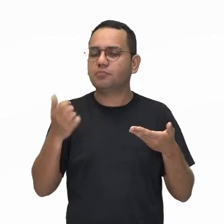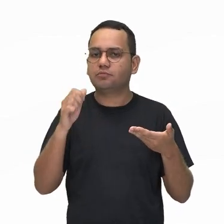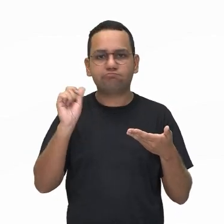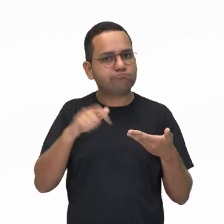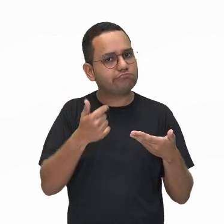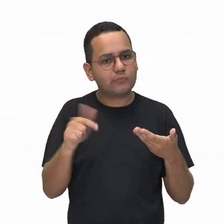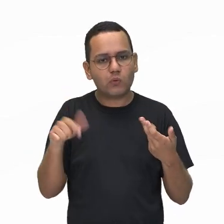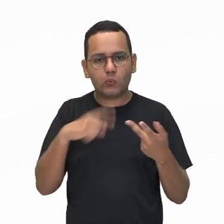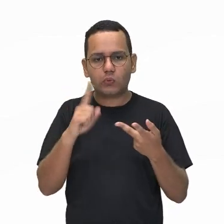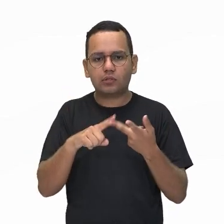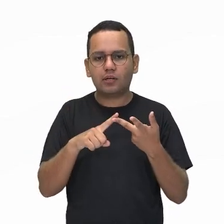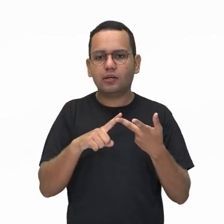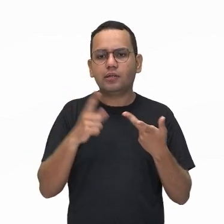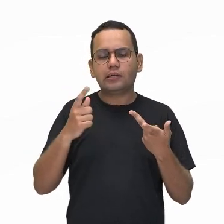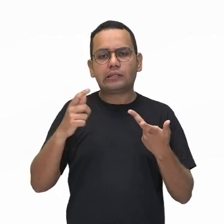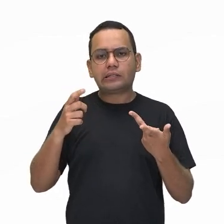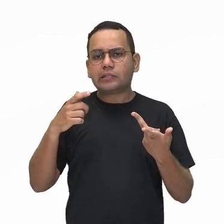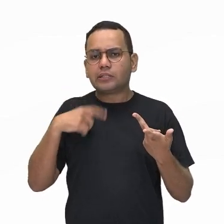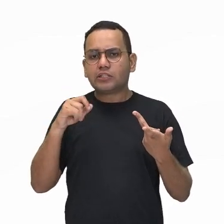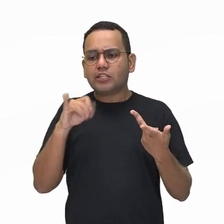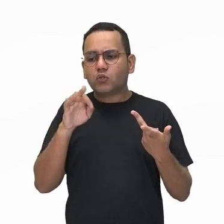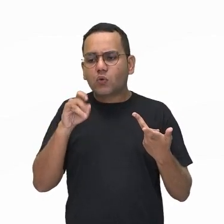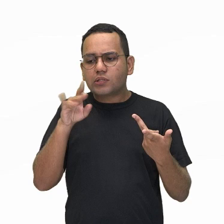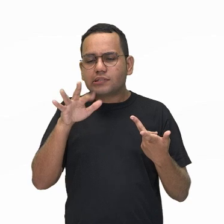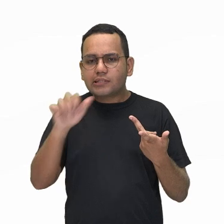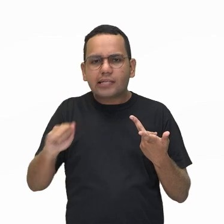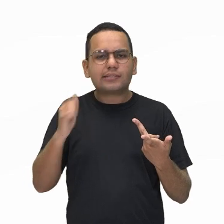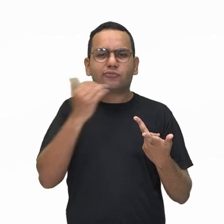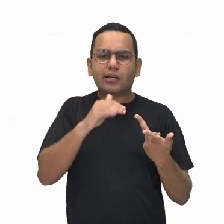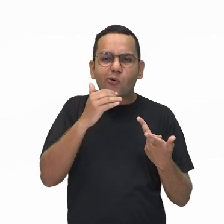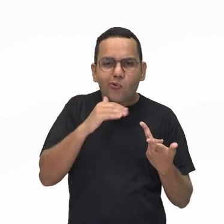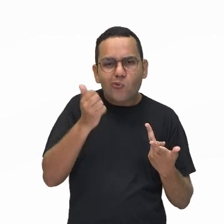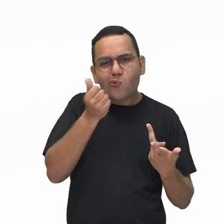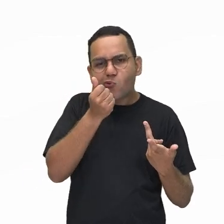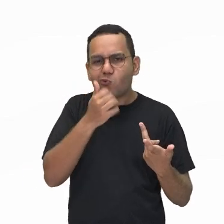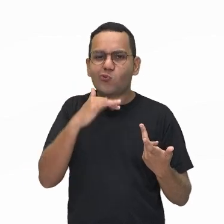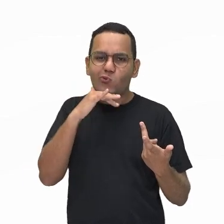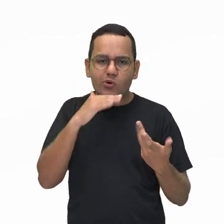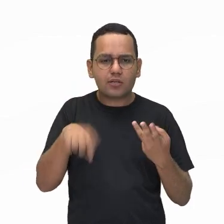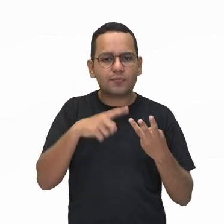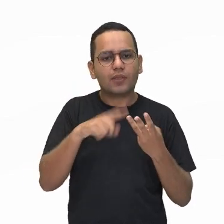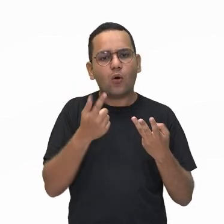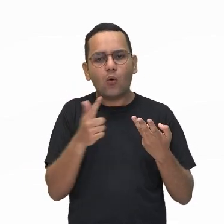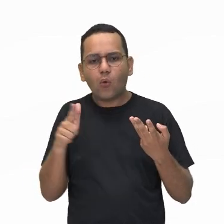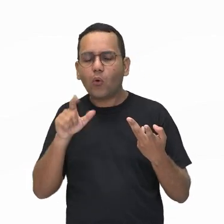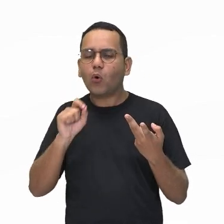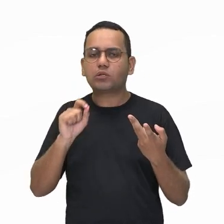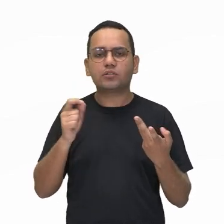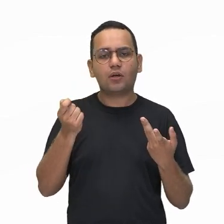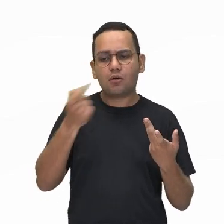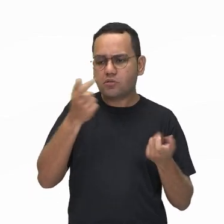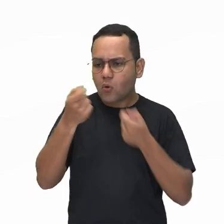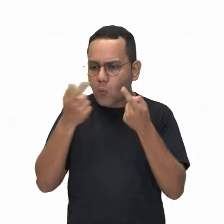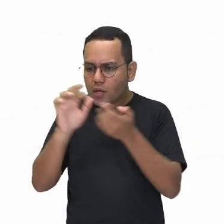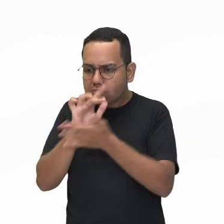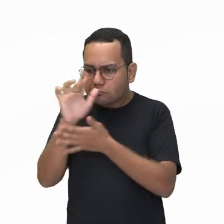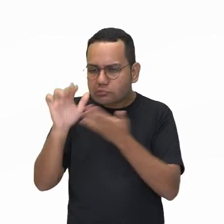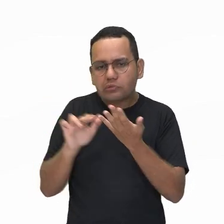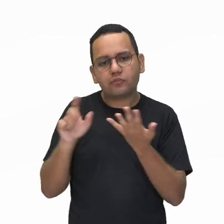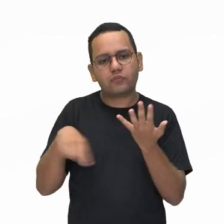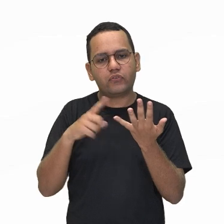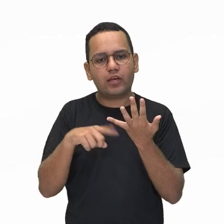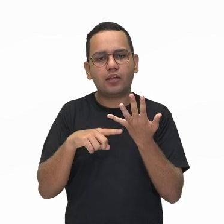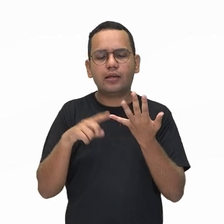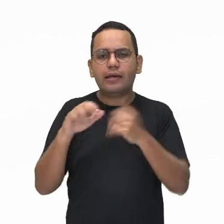intoxicação, interações medicamentosas que podem piorar ou agravar aquele problema de saúde,